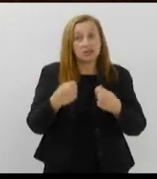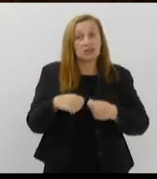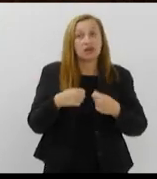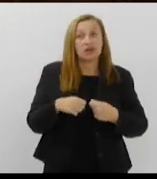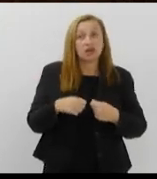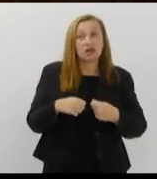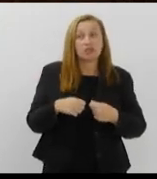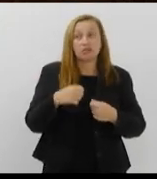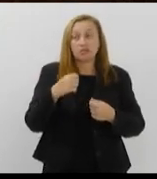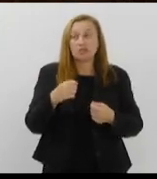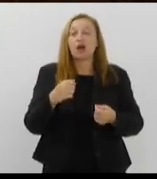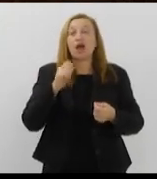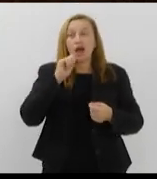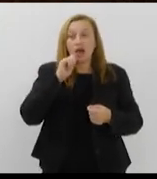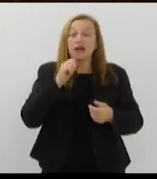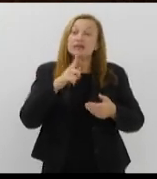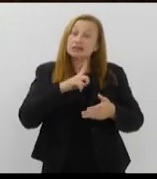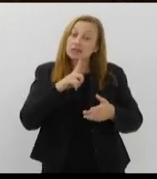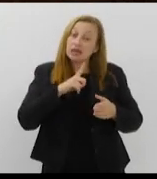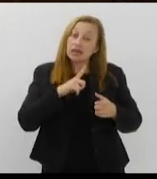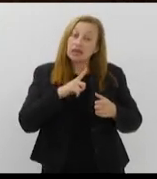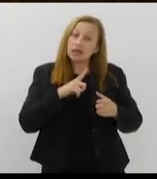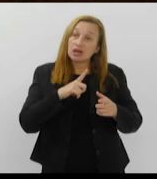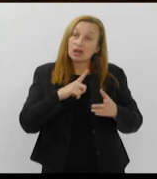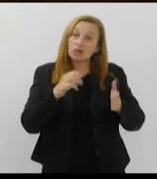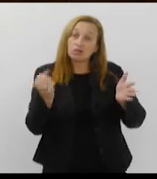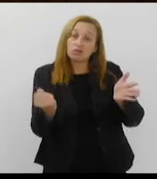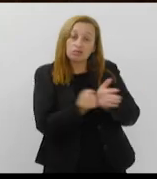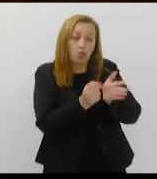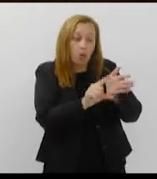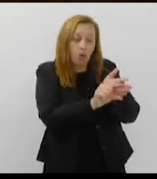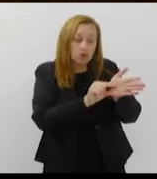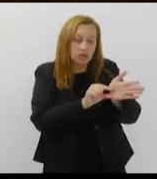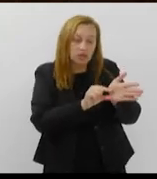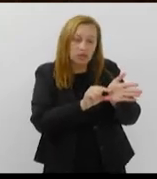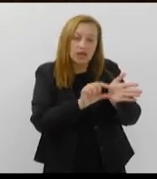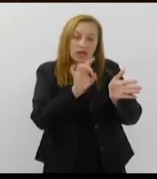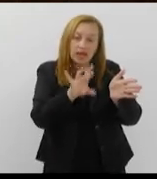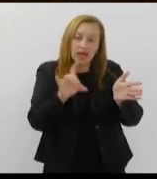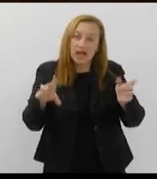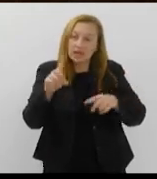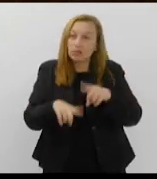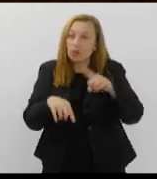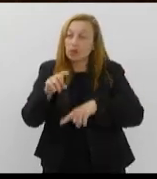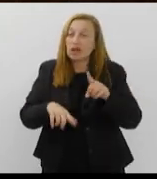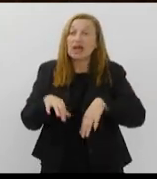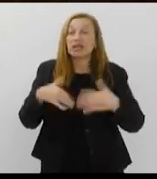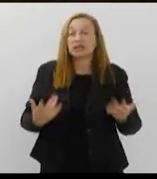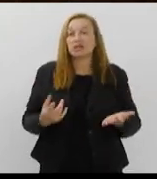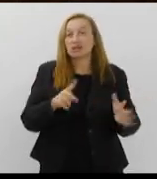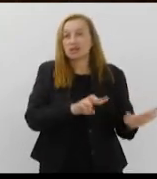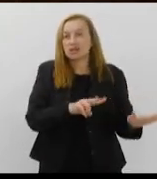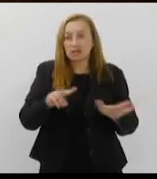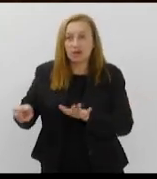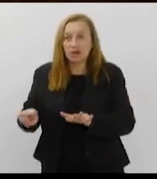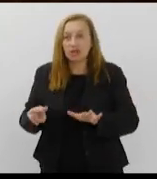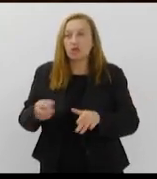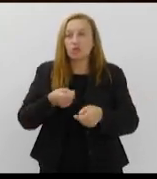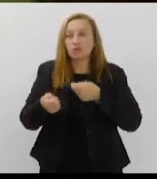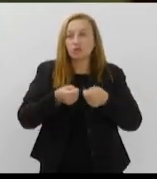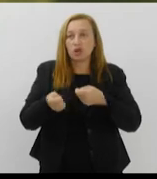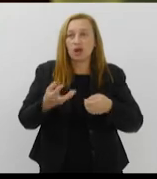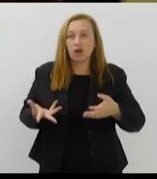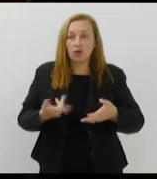né, nutricional, para não sair em cada item isso. Então, nessa semana, acho importante também controlar a qualidade do